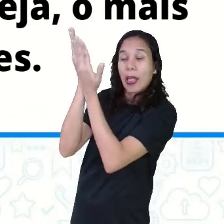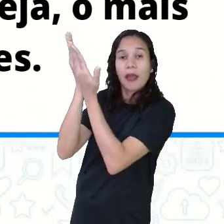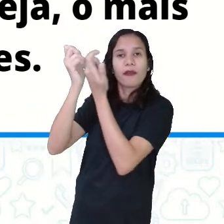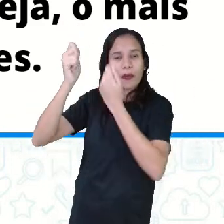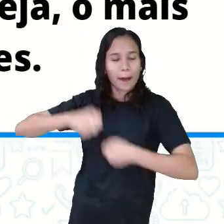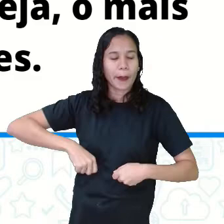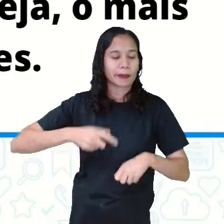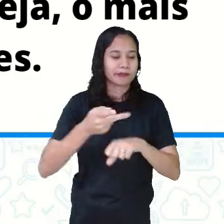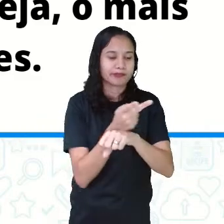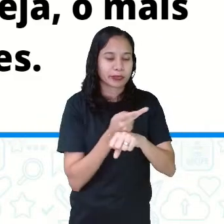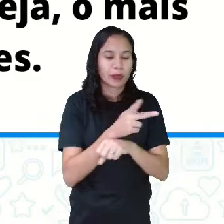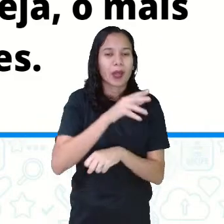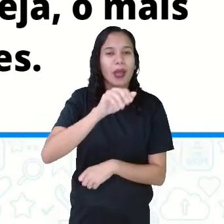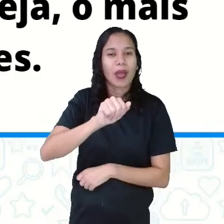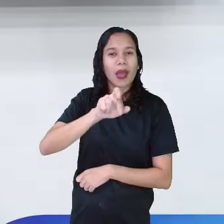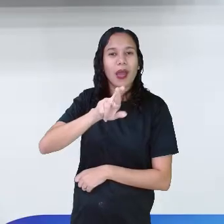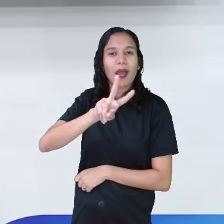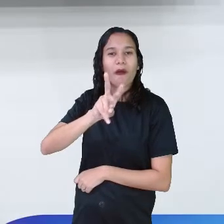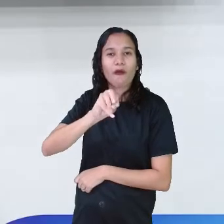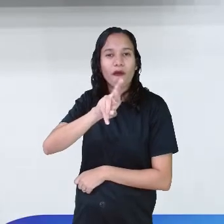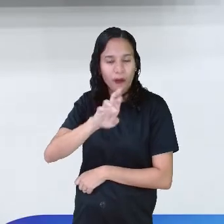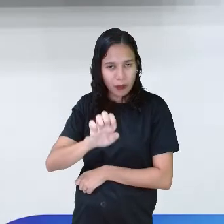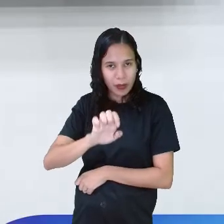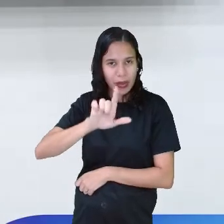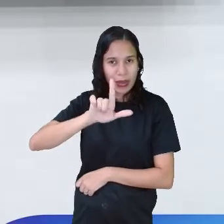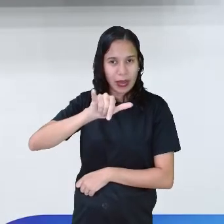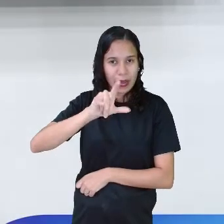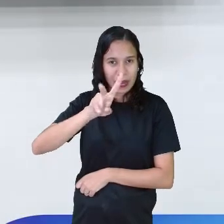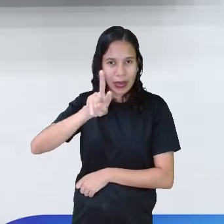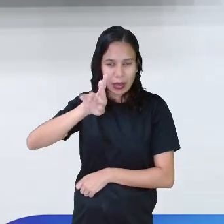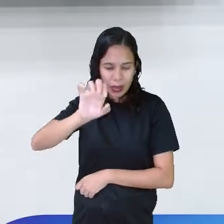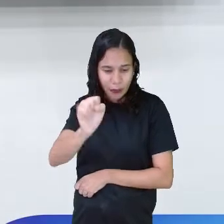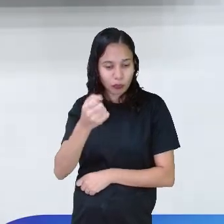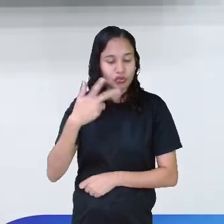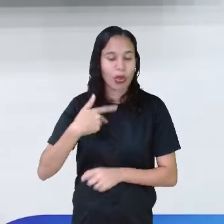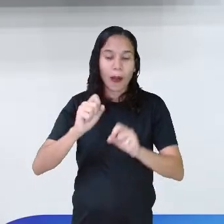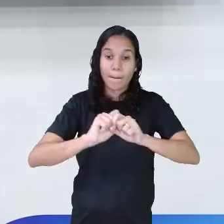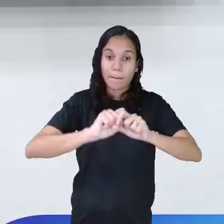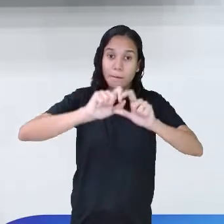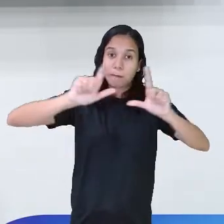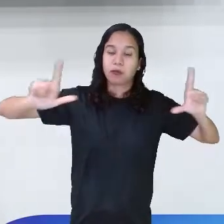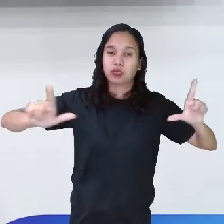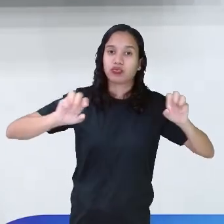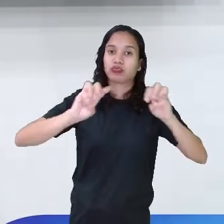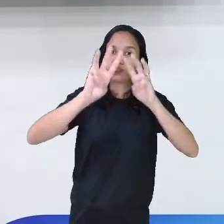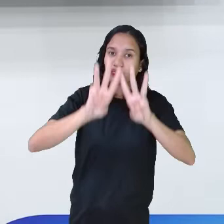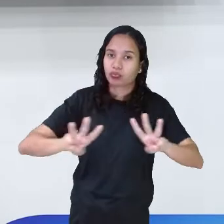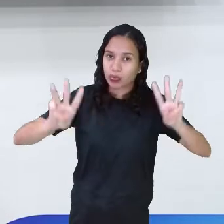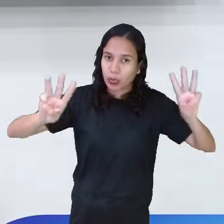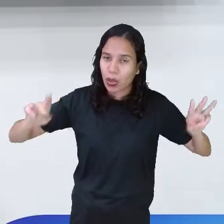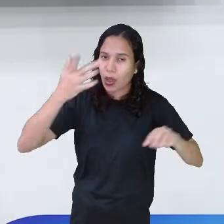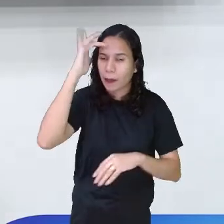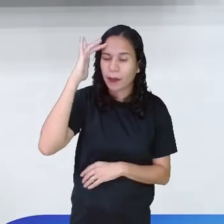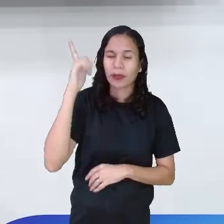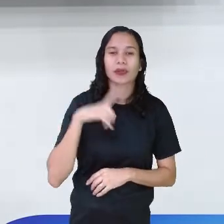lá no site de busca árvore de livros, já vai ser direcionado ao site. Para acessar, só é você